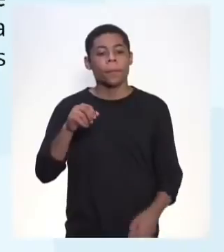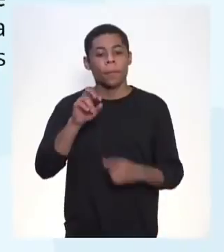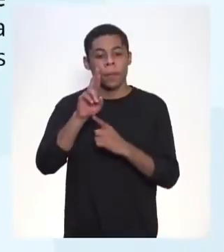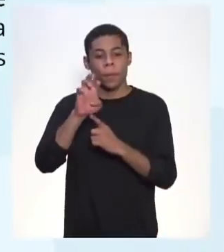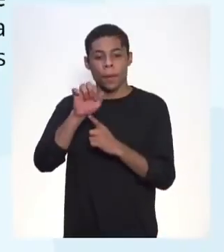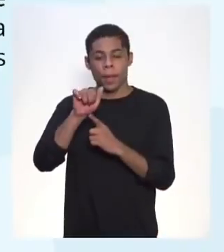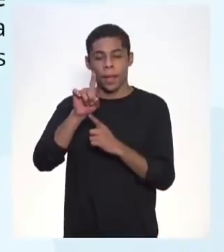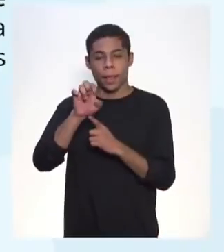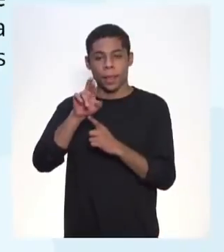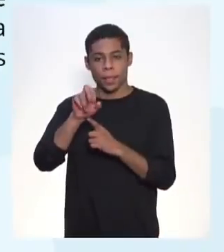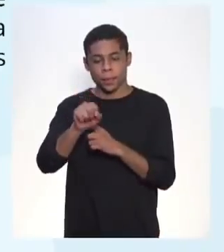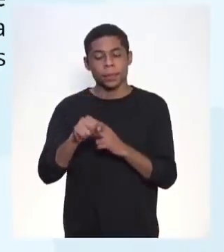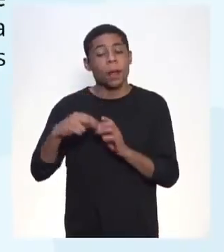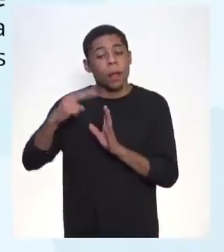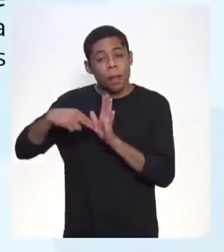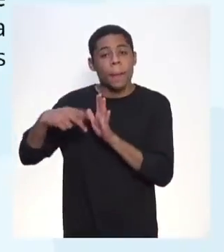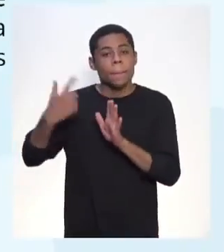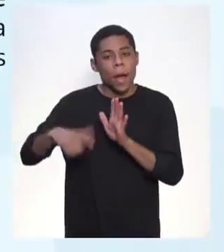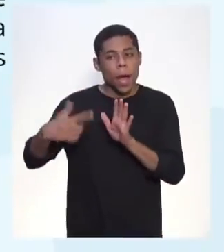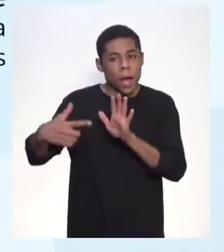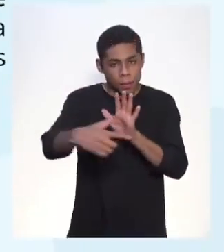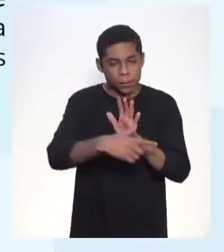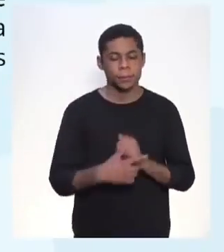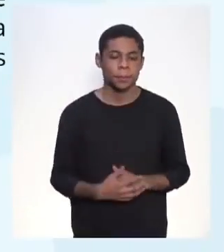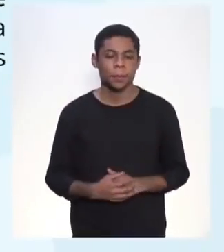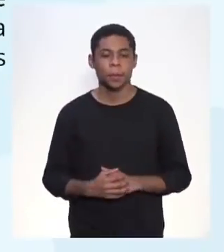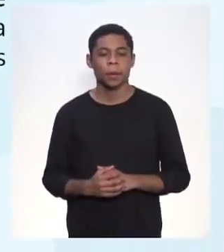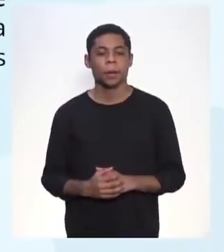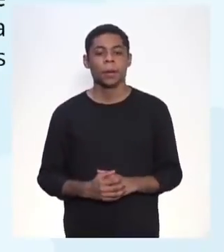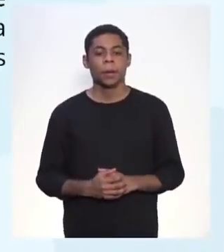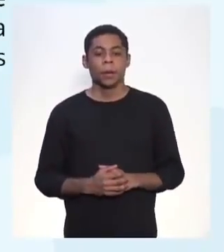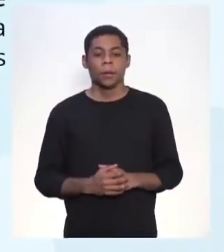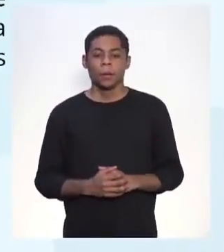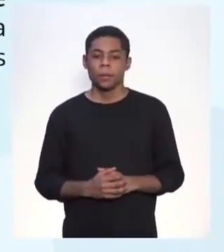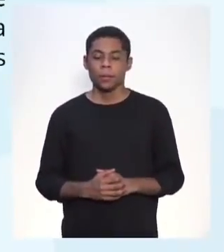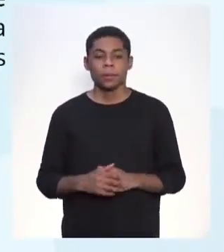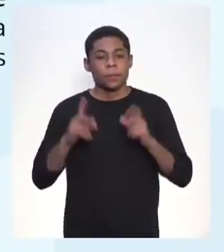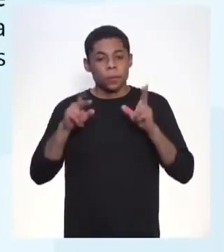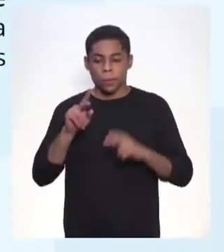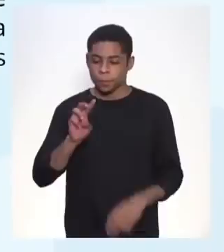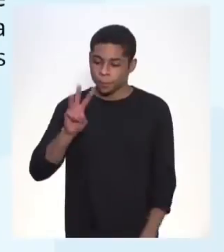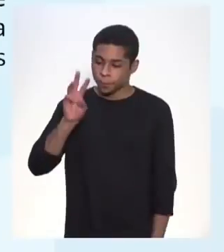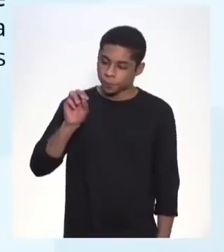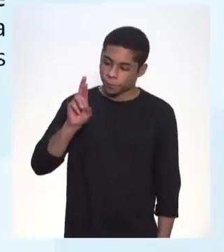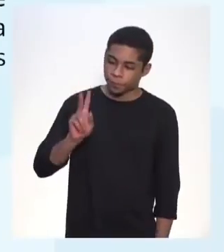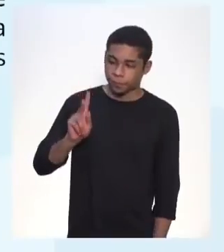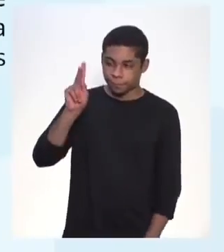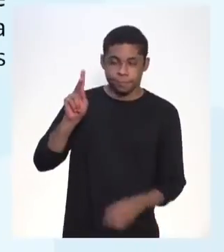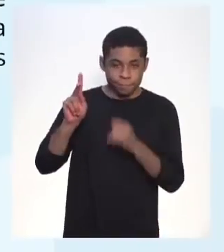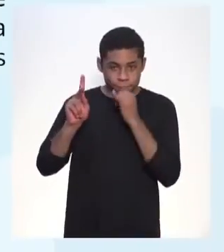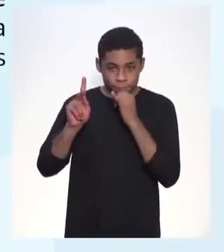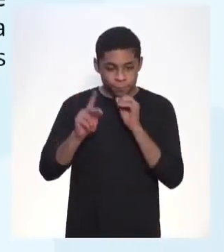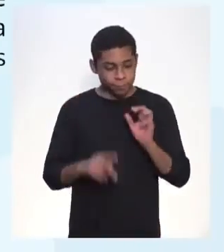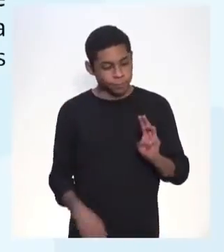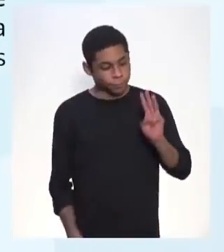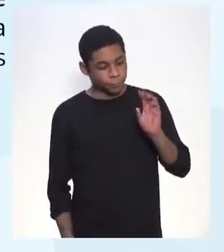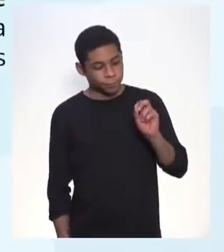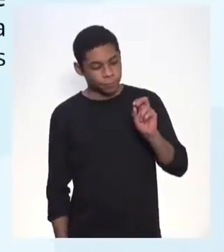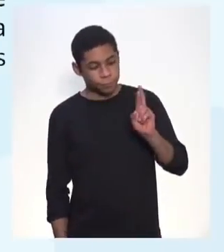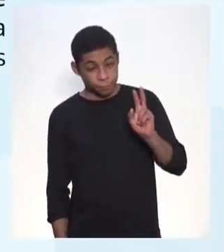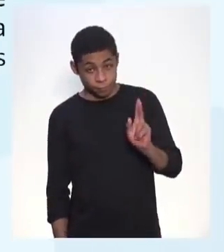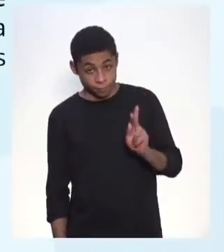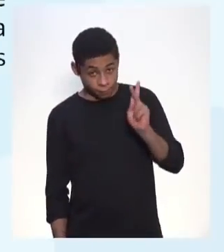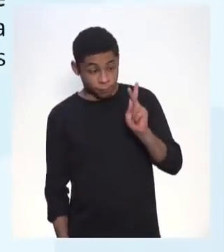quando eu acrescento aqui o ER, vira leitor. Assim como a palavra work, né, Ed? Quando eu coloco lá ER,